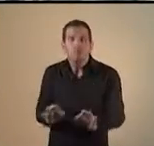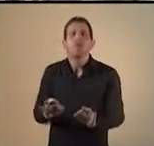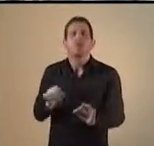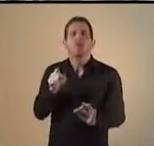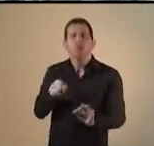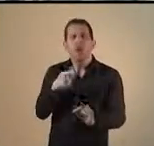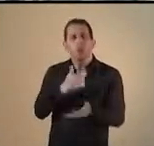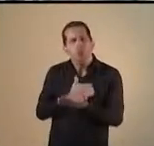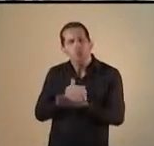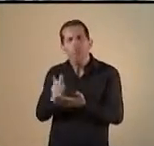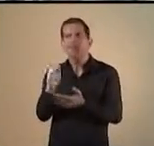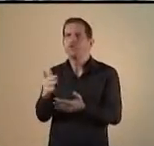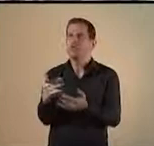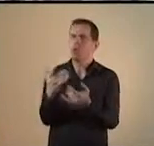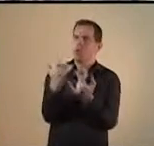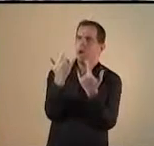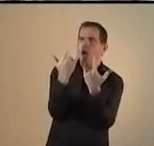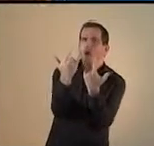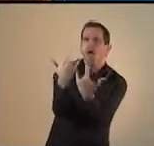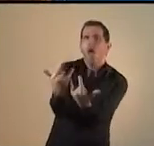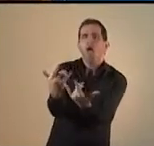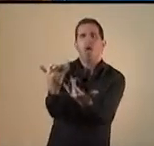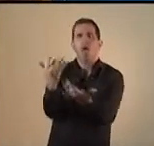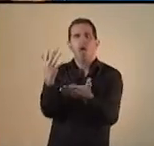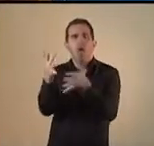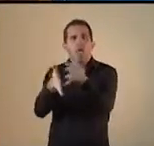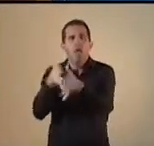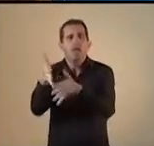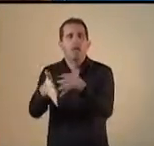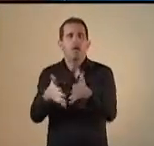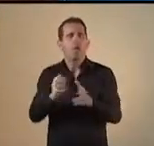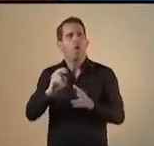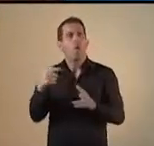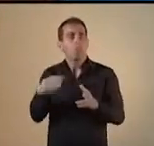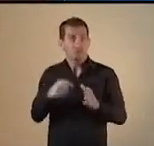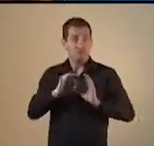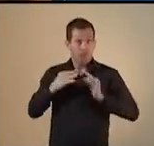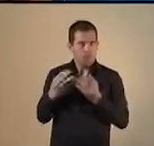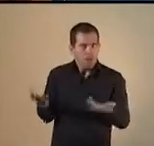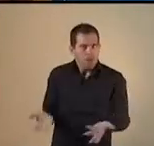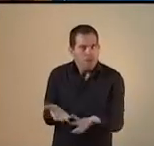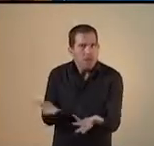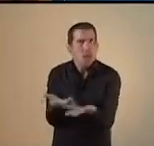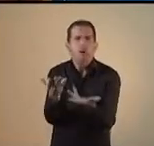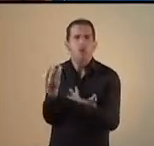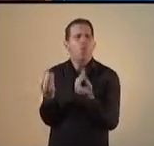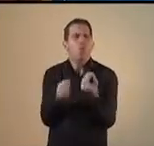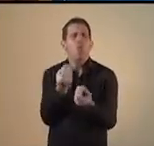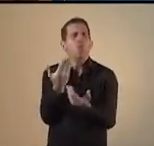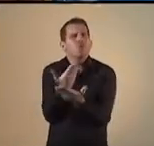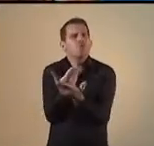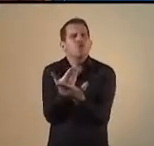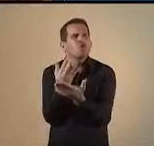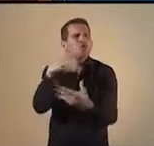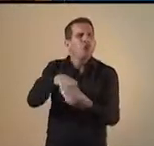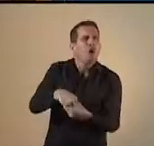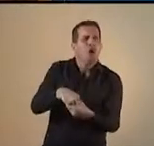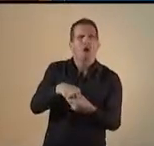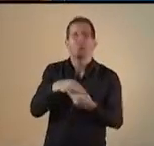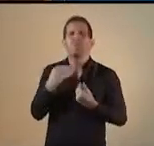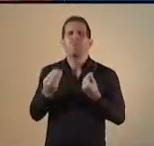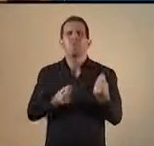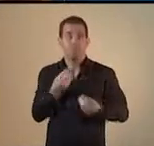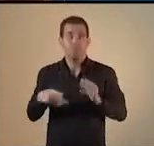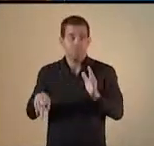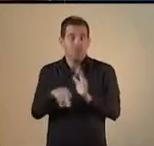já desperta esse interesse pela linguagem ou precisa haver um incentivo dos familiares na própria escola? Como é que funciona tudo